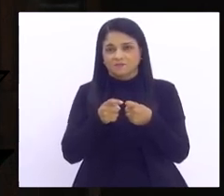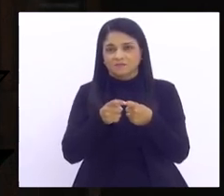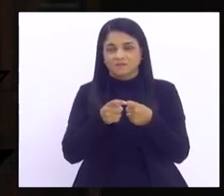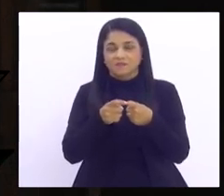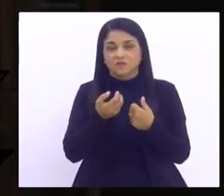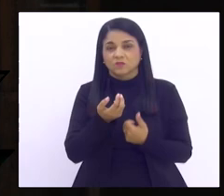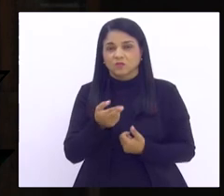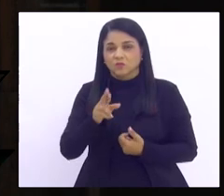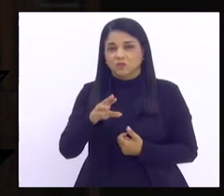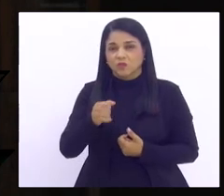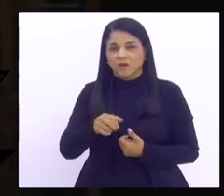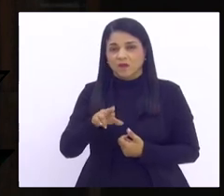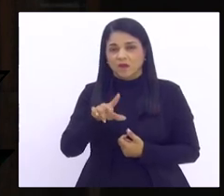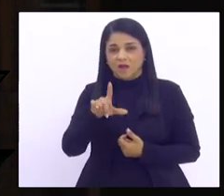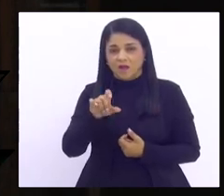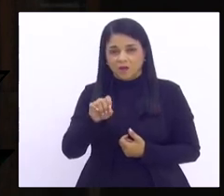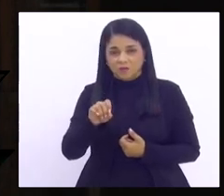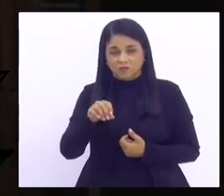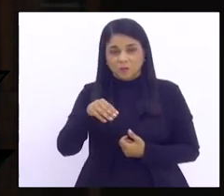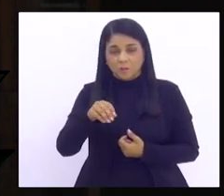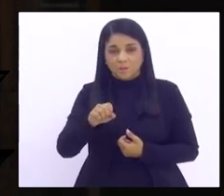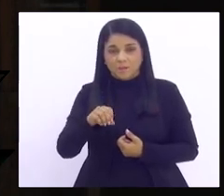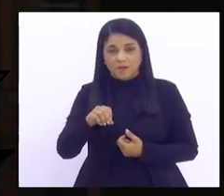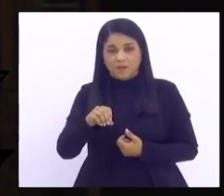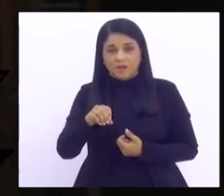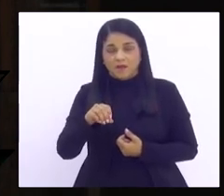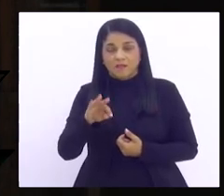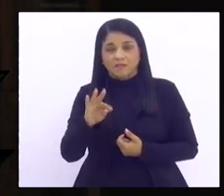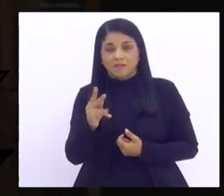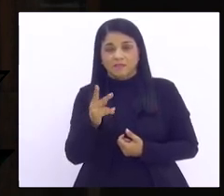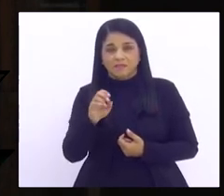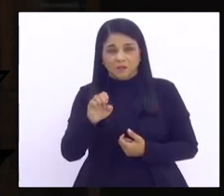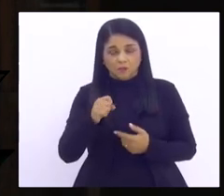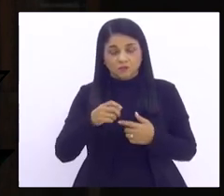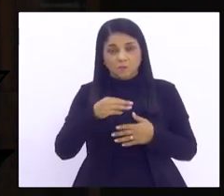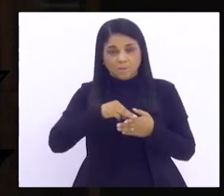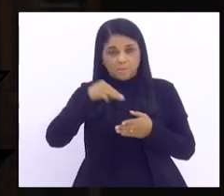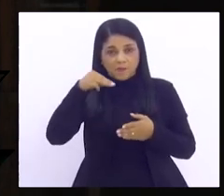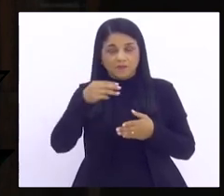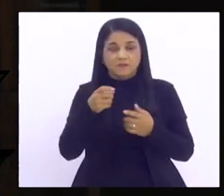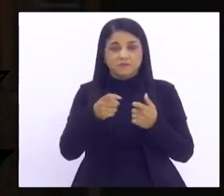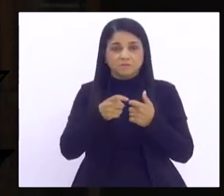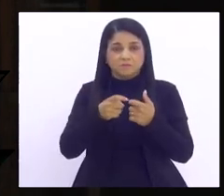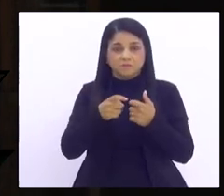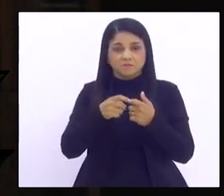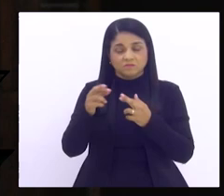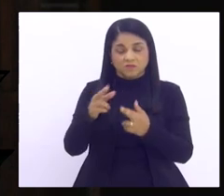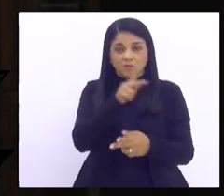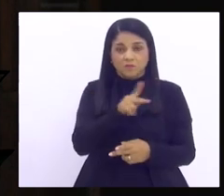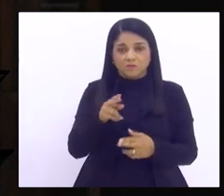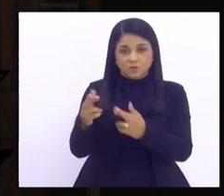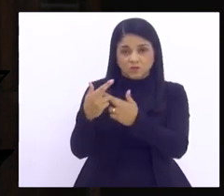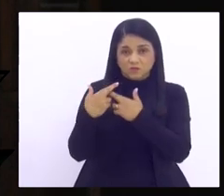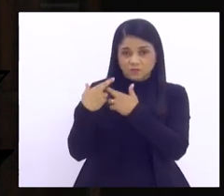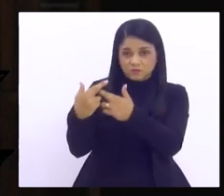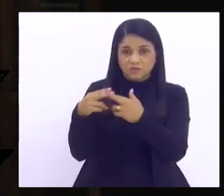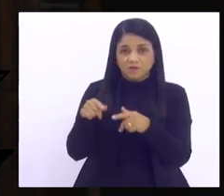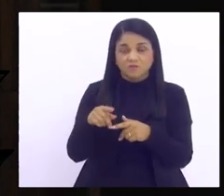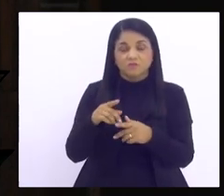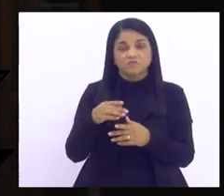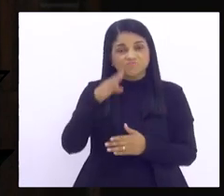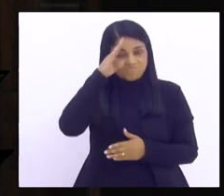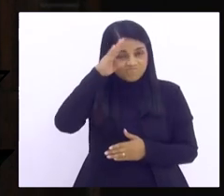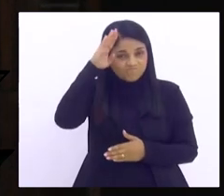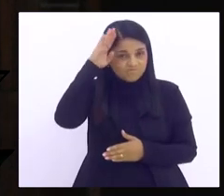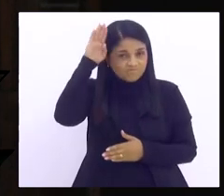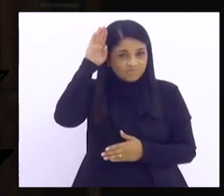Dr. Carlos Mateus Rota, que é doutor e mestre em medicina, professor responsável pela disciplina da clínica cirúrgica e gestor acadêmico